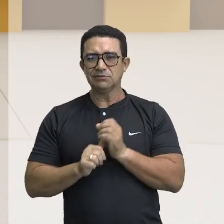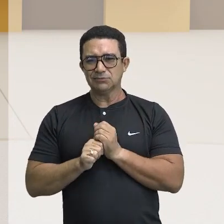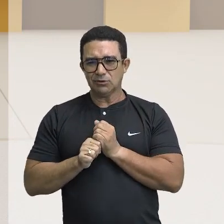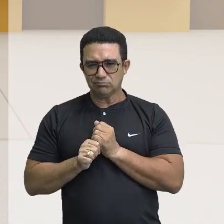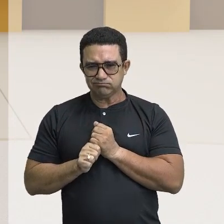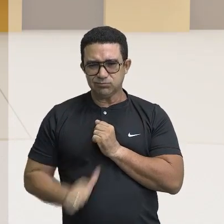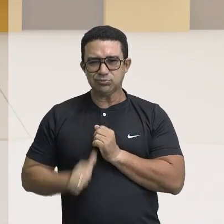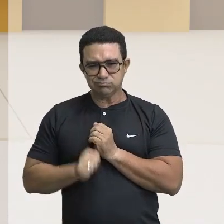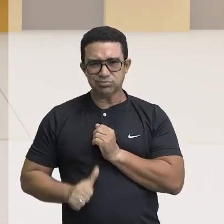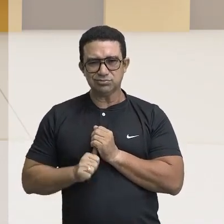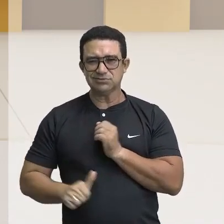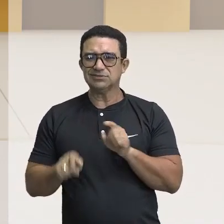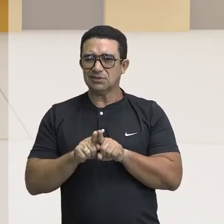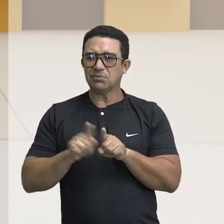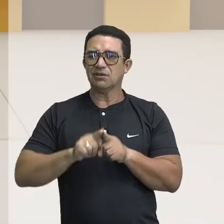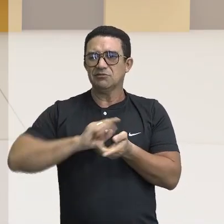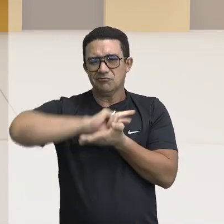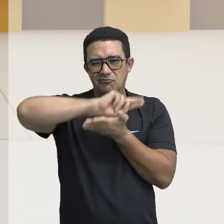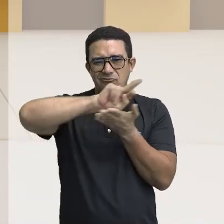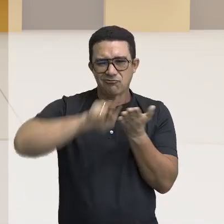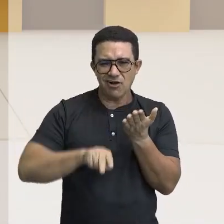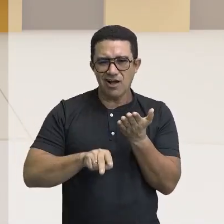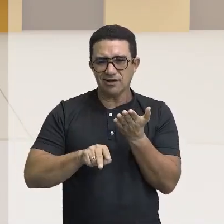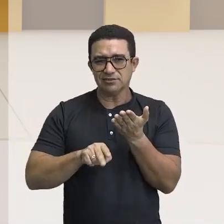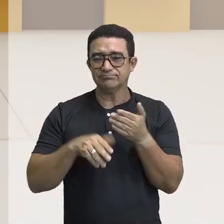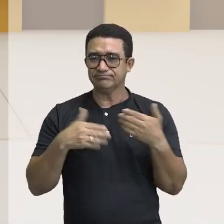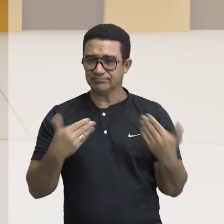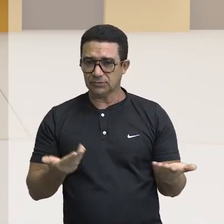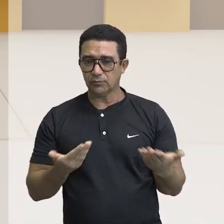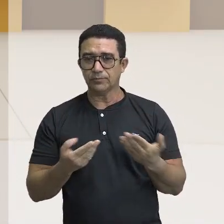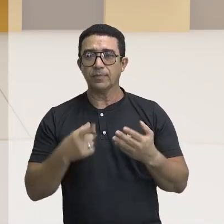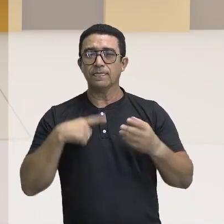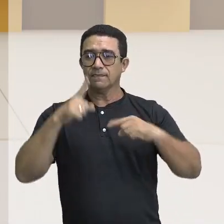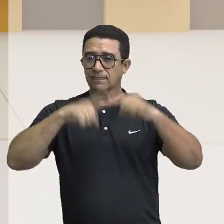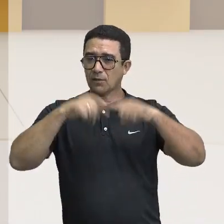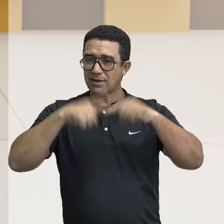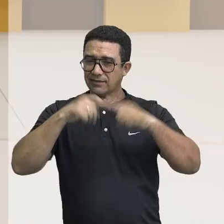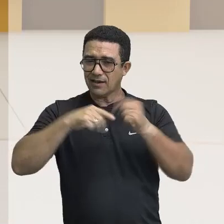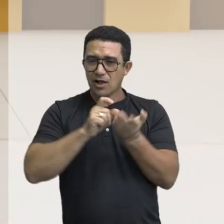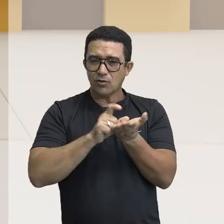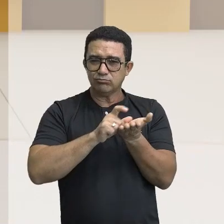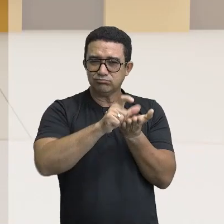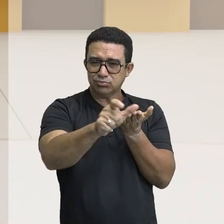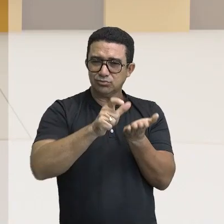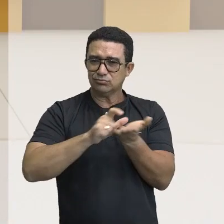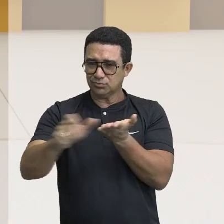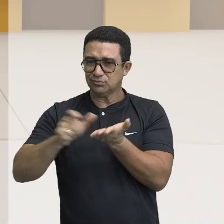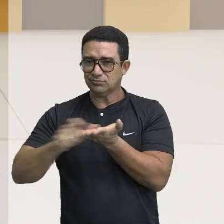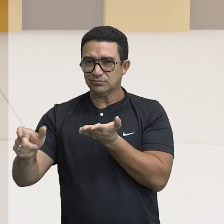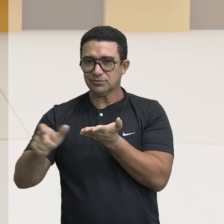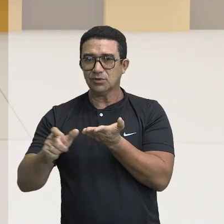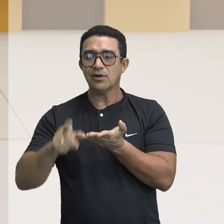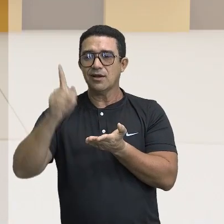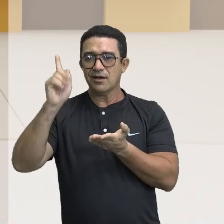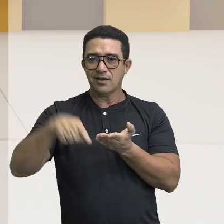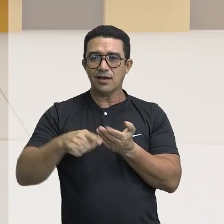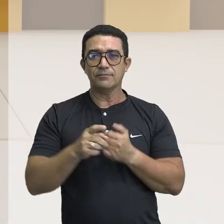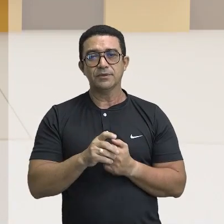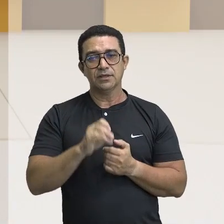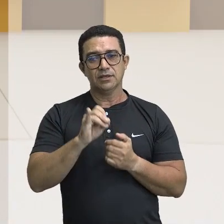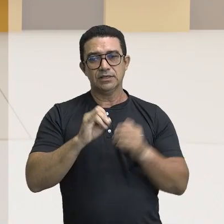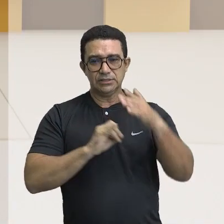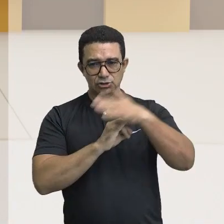infecciosas e outros. Então, nós temos aí esse material. Esse material, ele é do Instituto